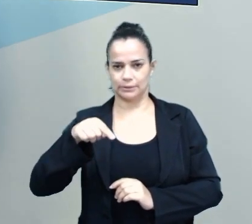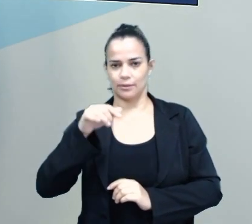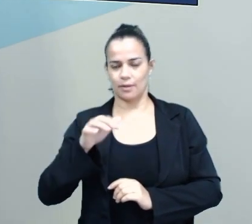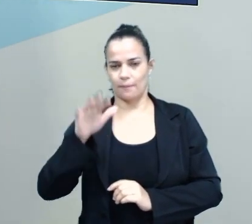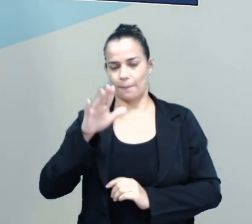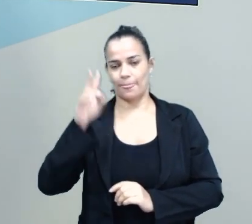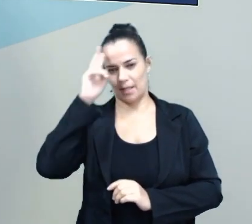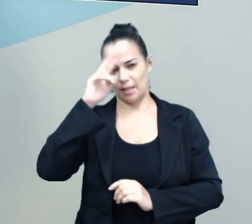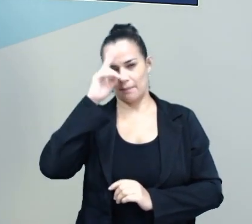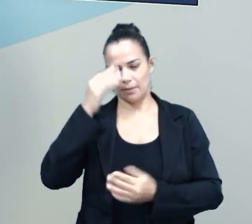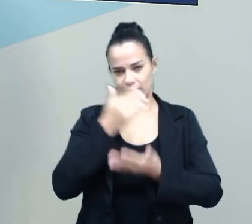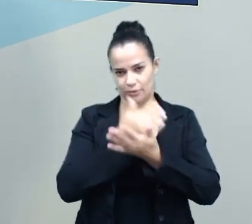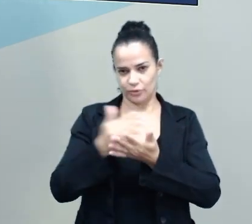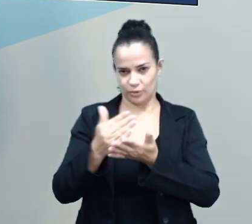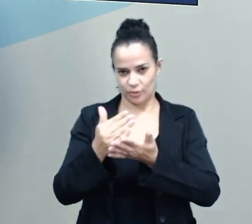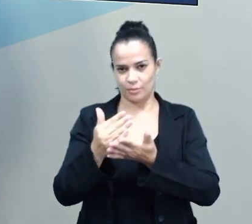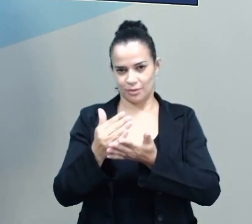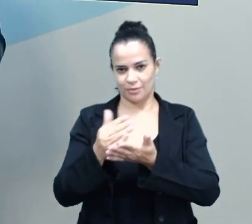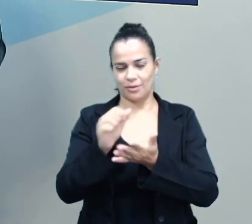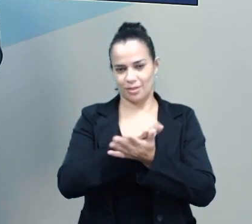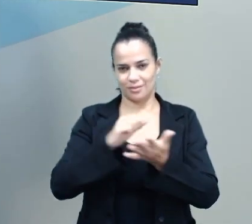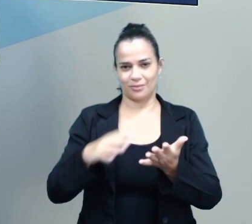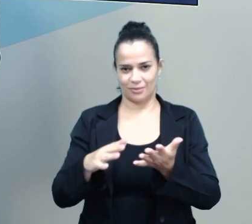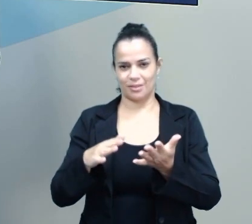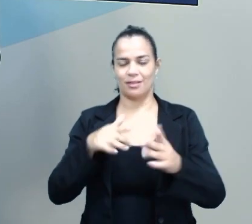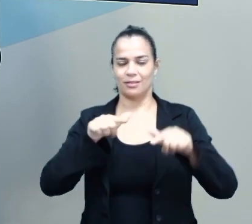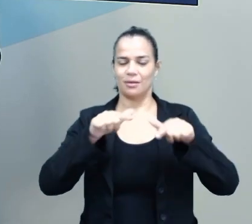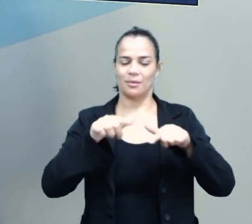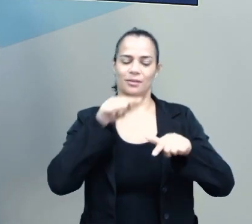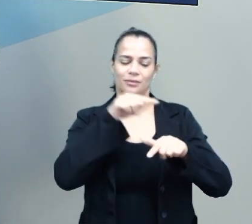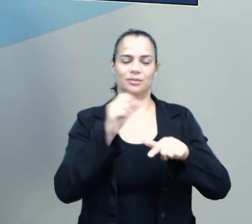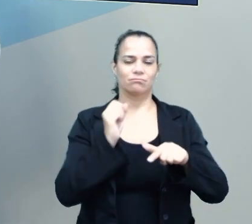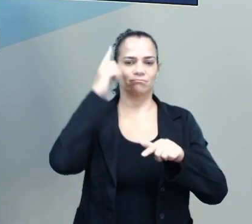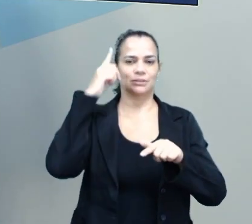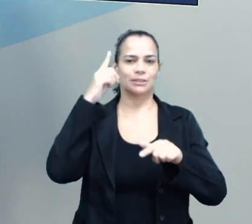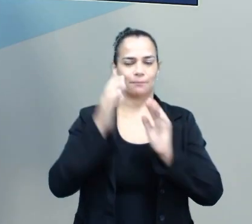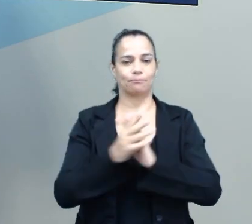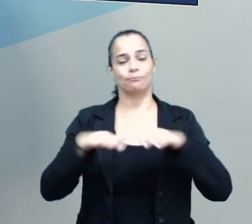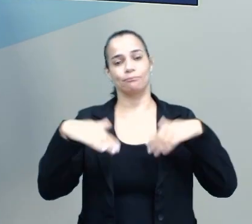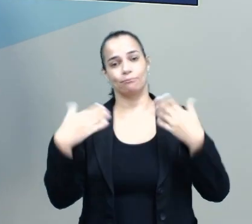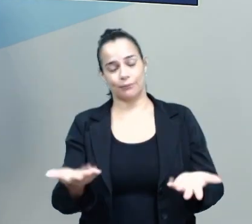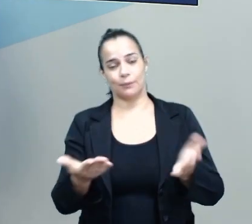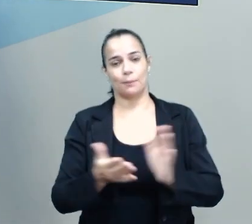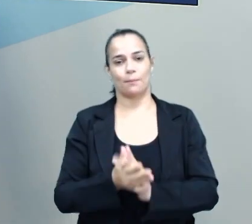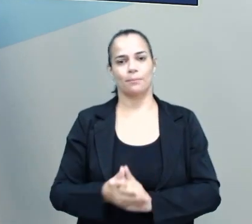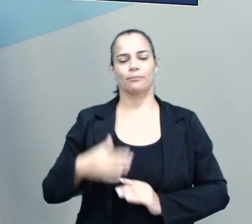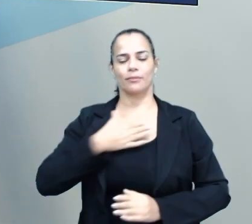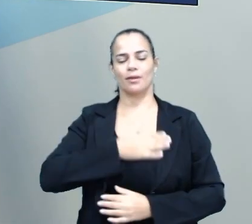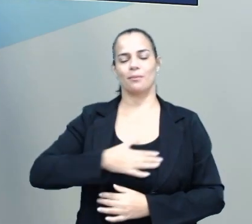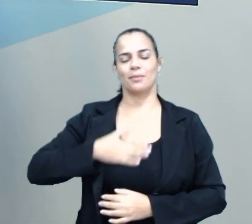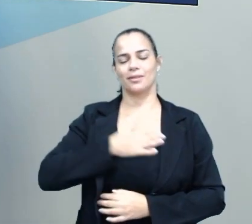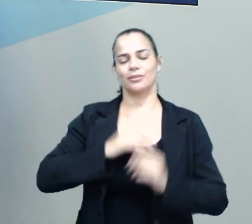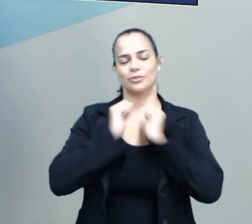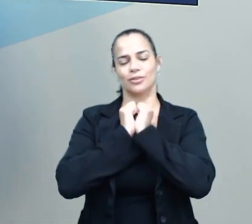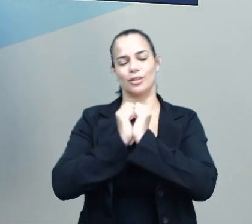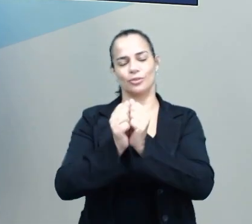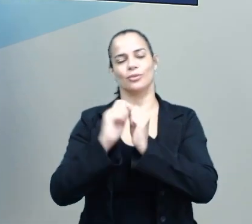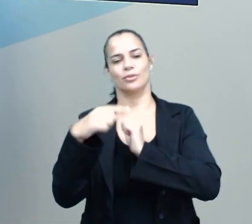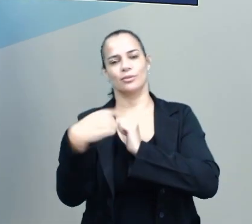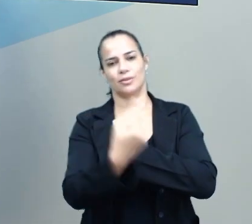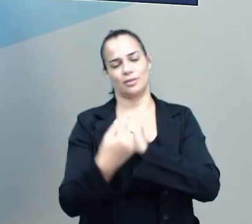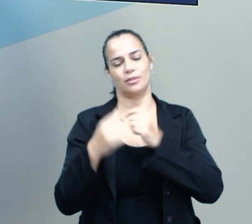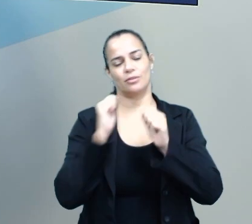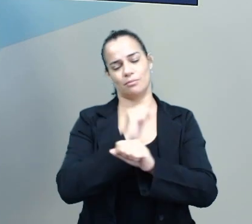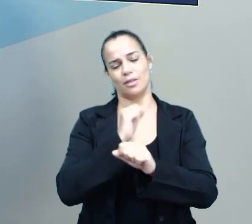a gente começou a atividade trabalhando com essa ideia. Pessoal, é um prazer estar com vocês. Espero que